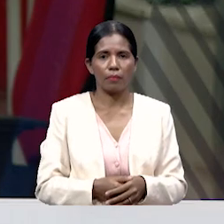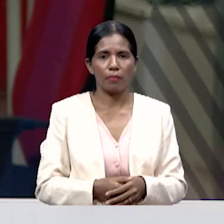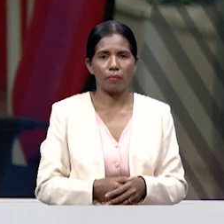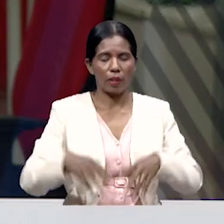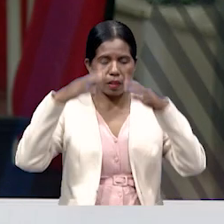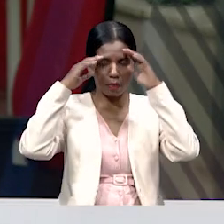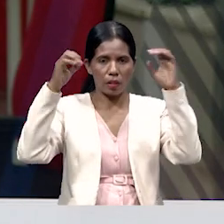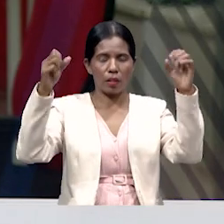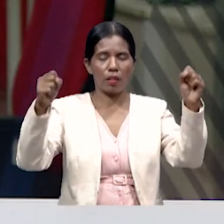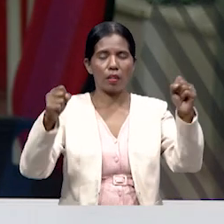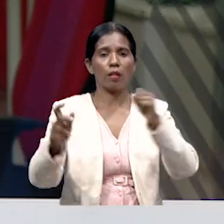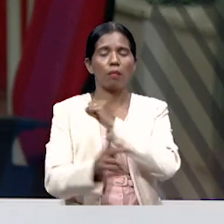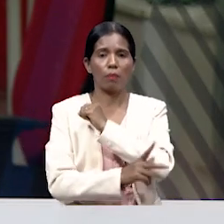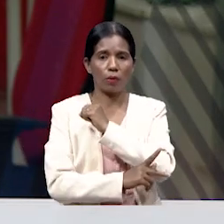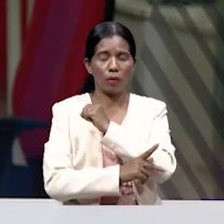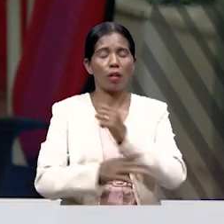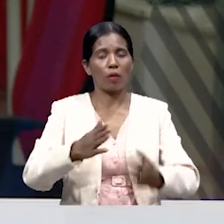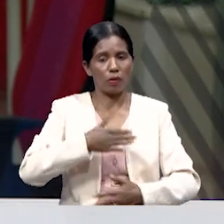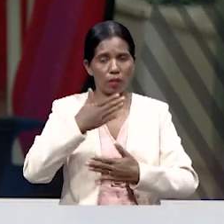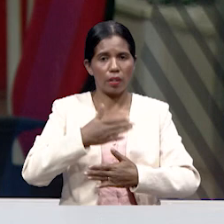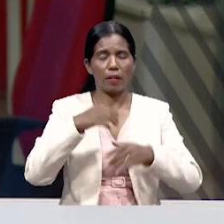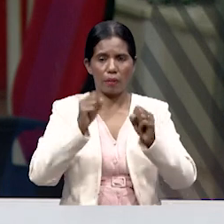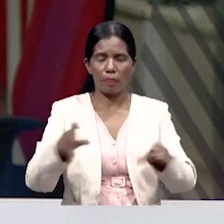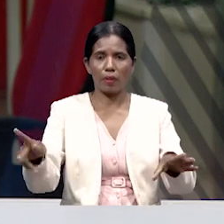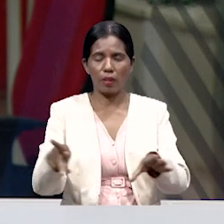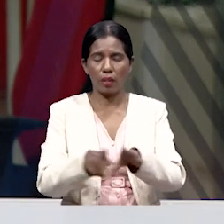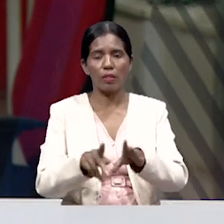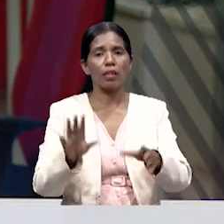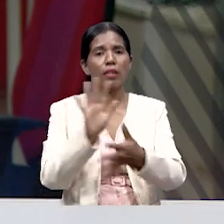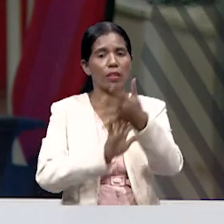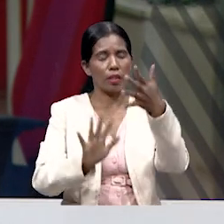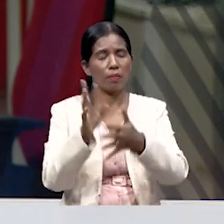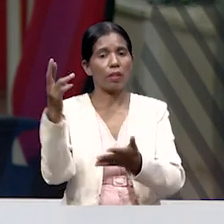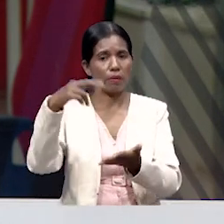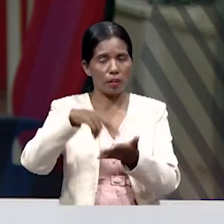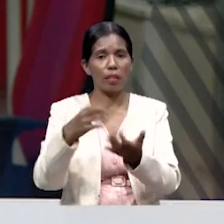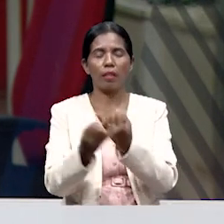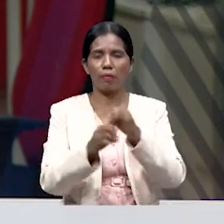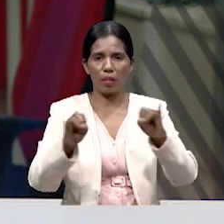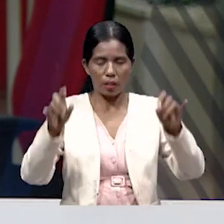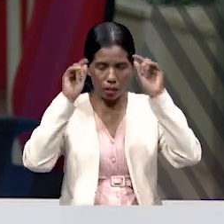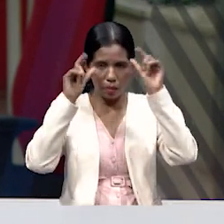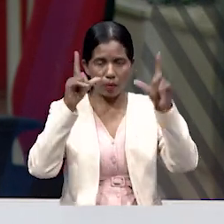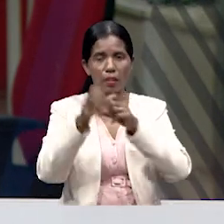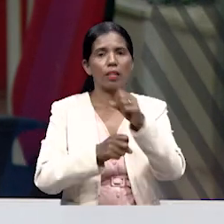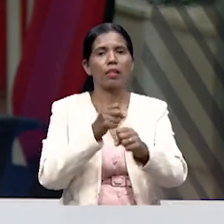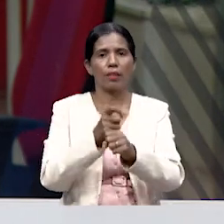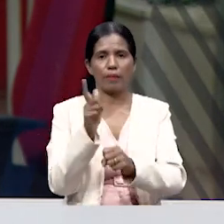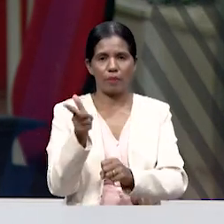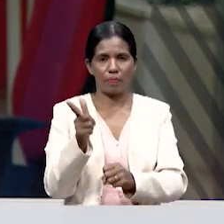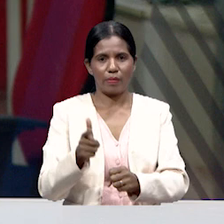Presidente da República Portugal contente, tamba bele participa e a comemoração e restauração independência Timor-Leste badala Rua